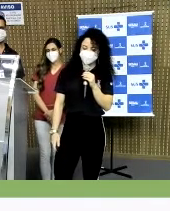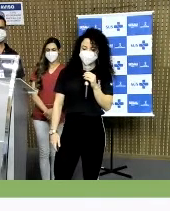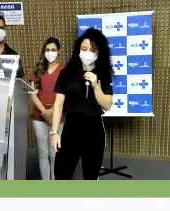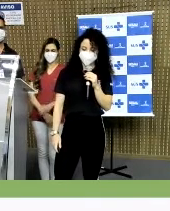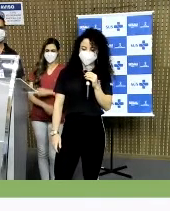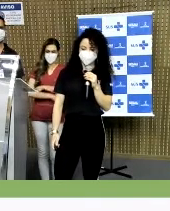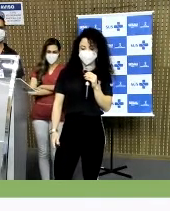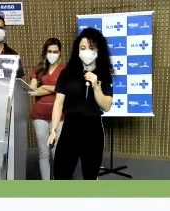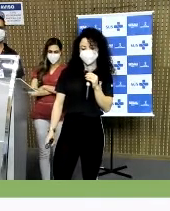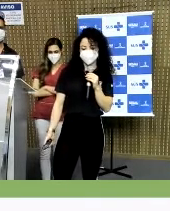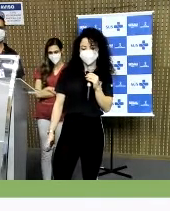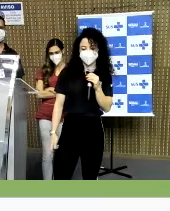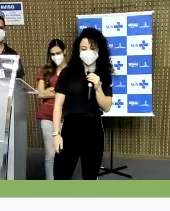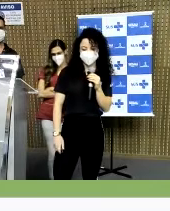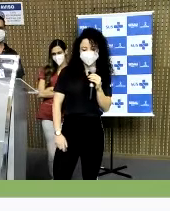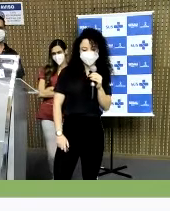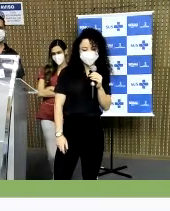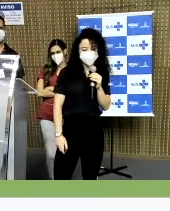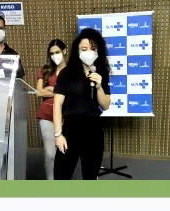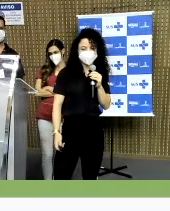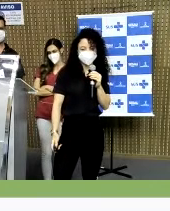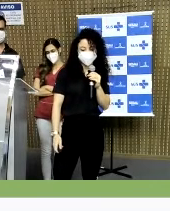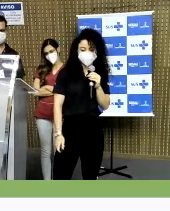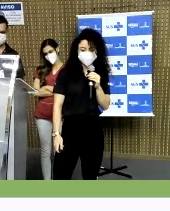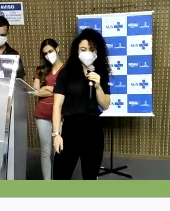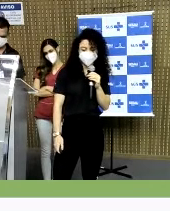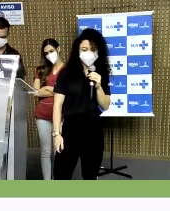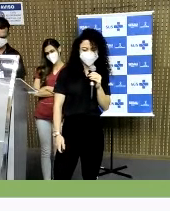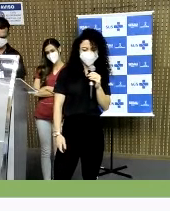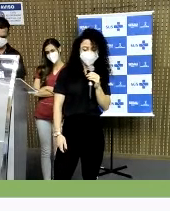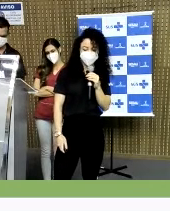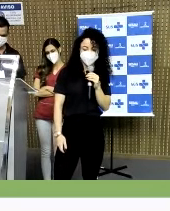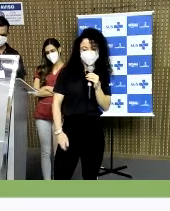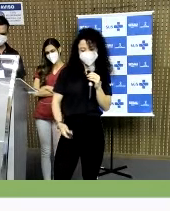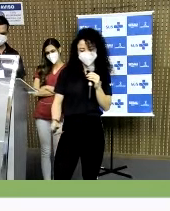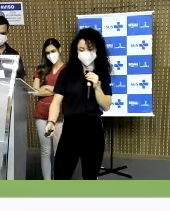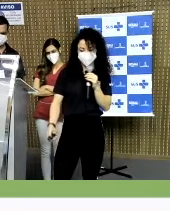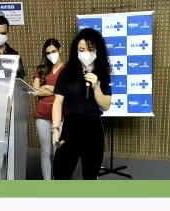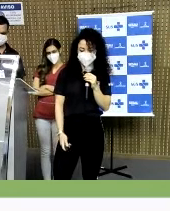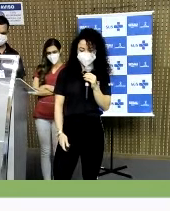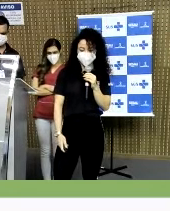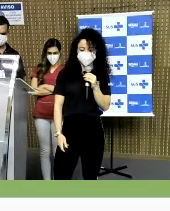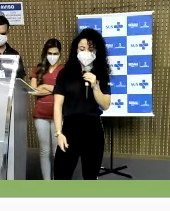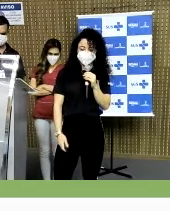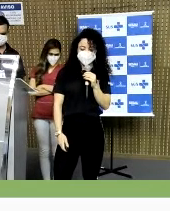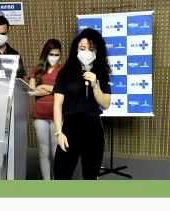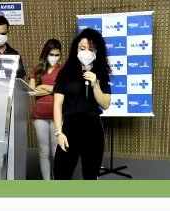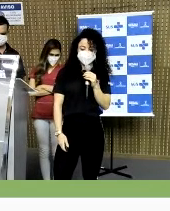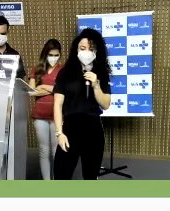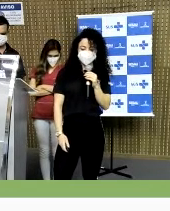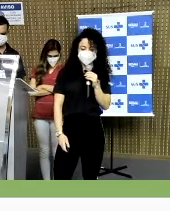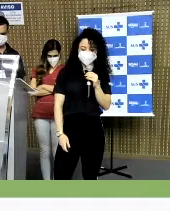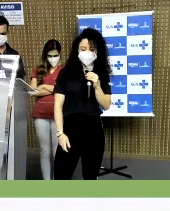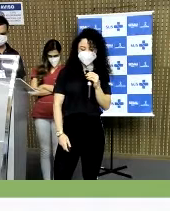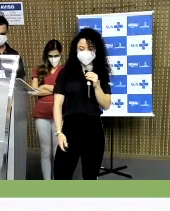foram discutidos, né, no Comitê Municipal de Prevenção de Mortalidade Materna, Infantil e Fetal, como sempre é realizado,